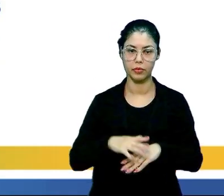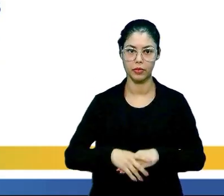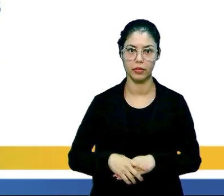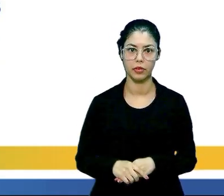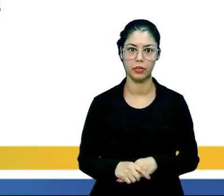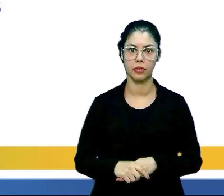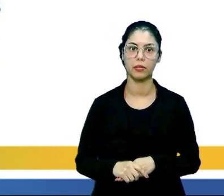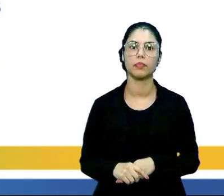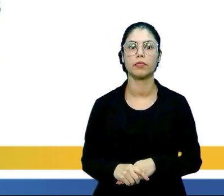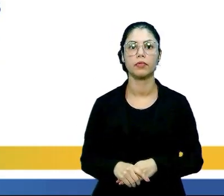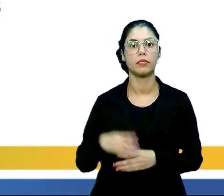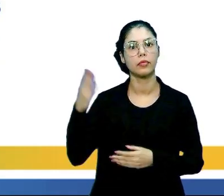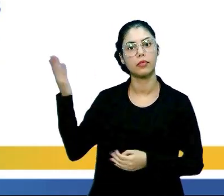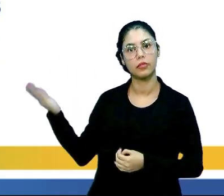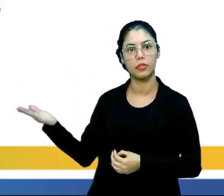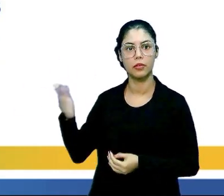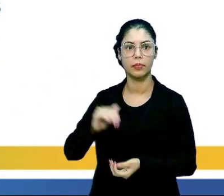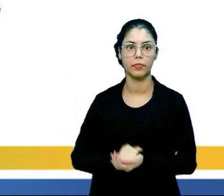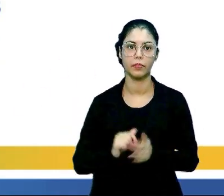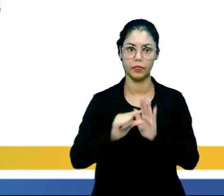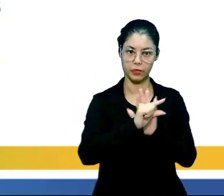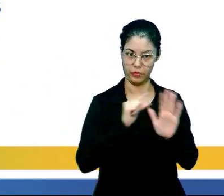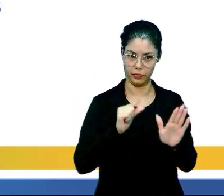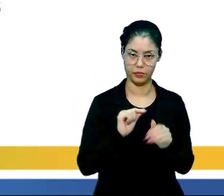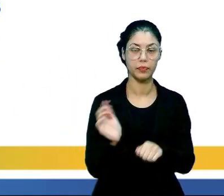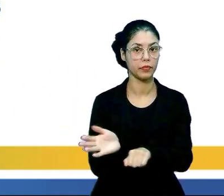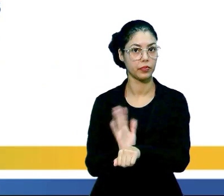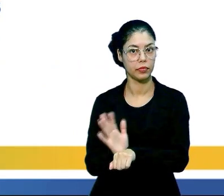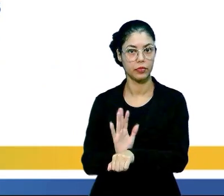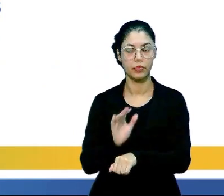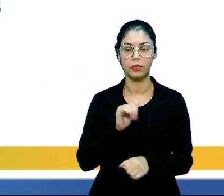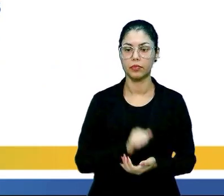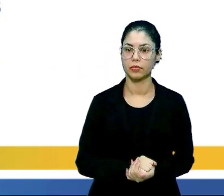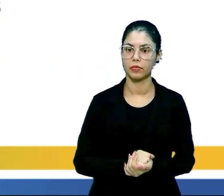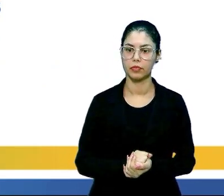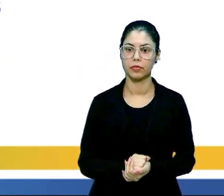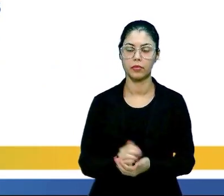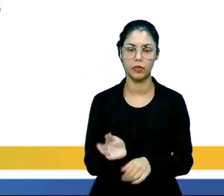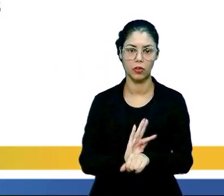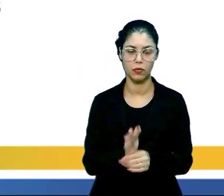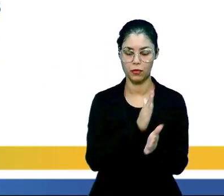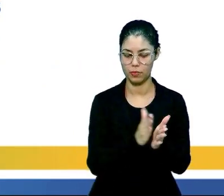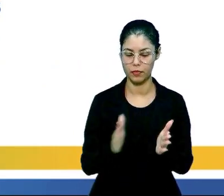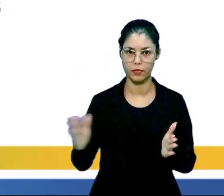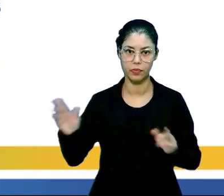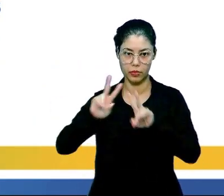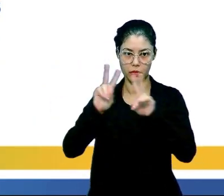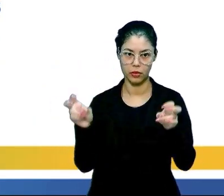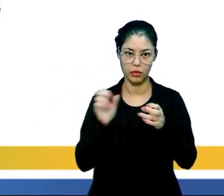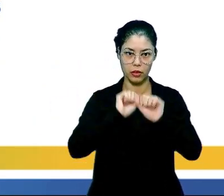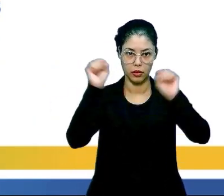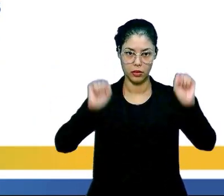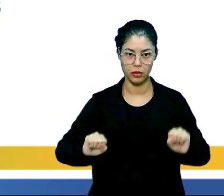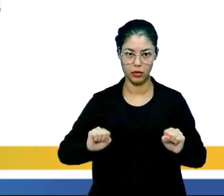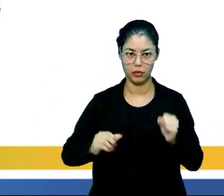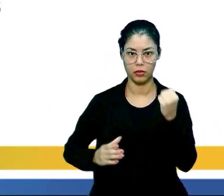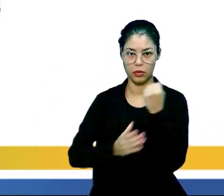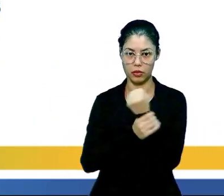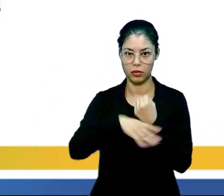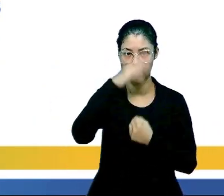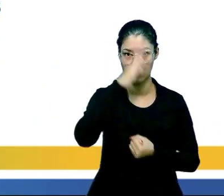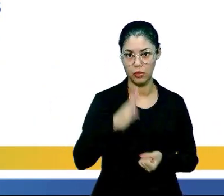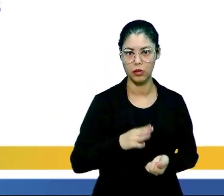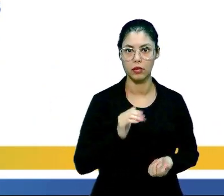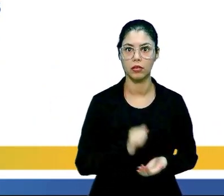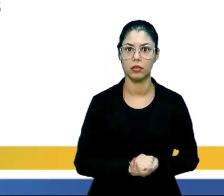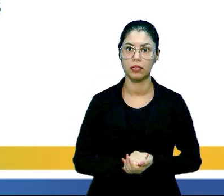menos importante, eu trouxe um fragmento de uma série. E aí, no caso aqui, o tema é o sistema prisional